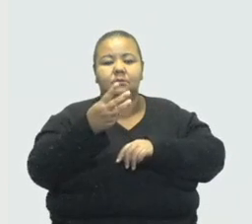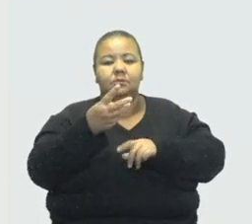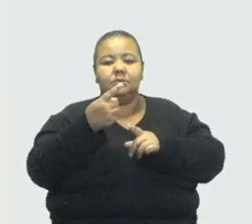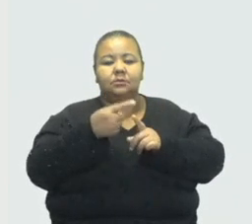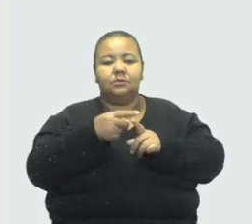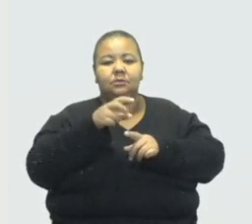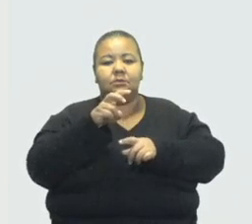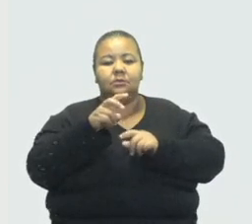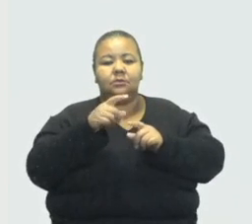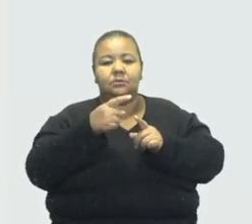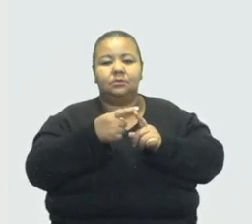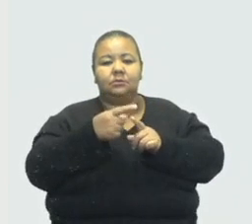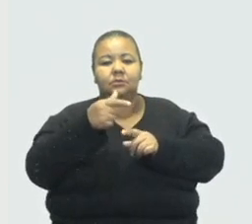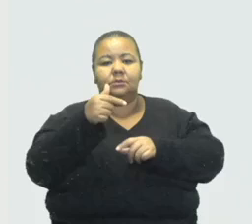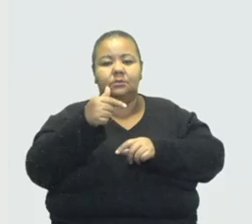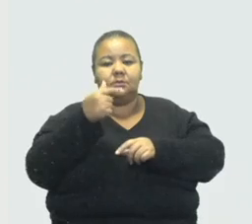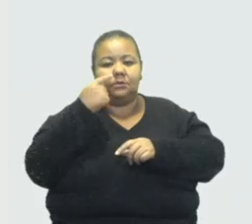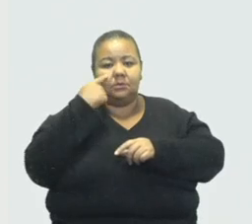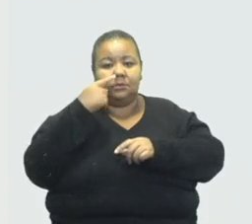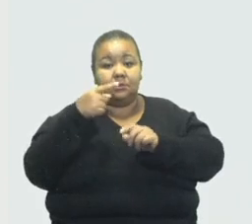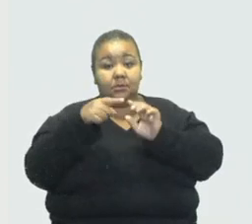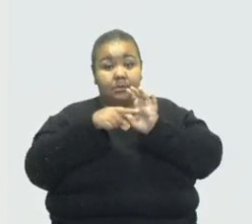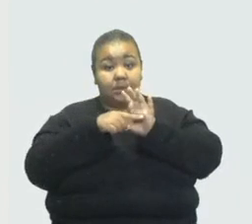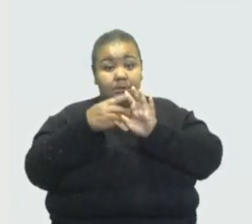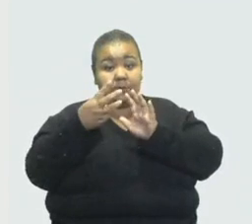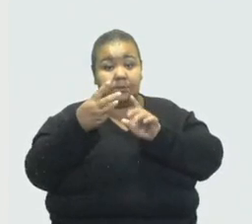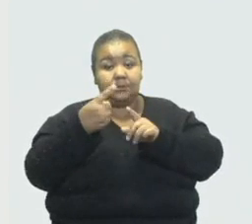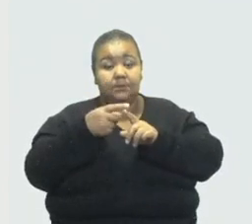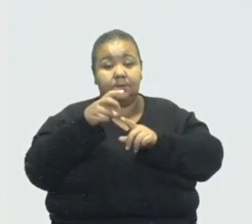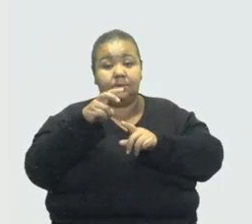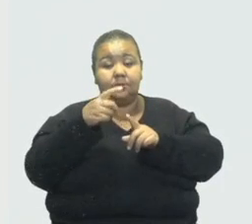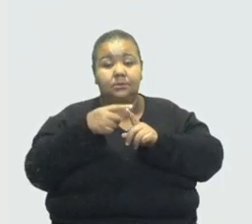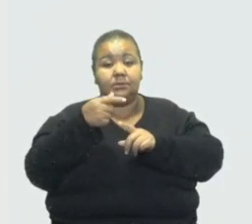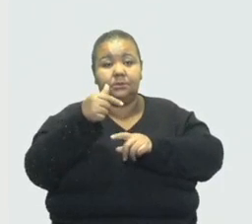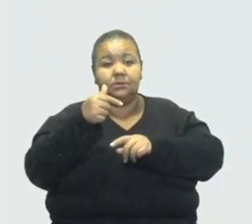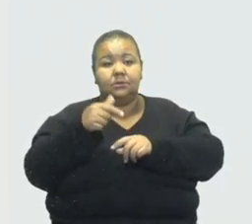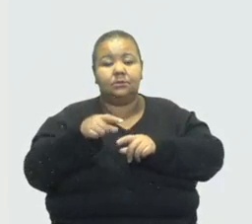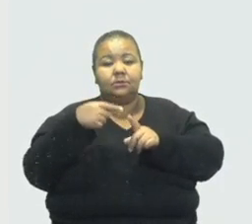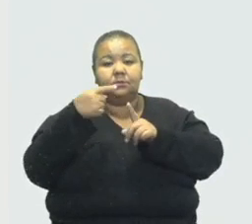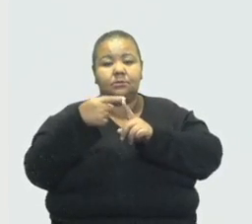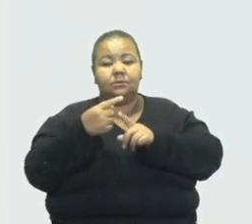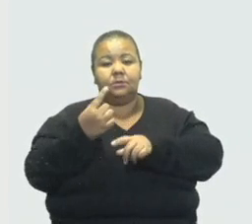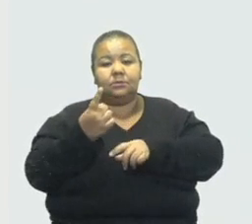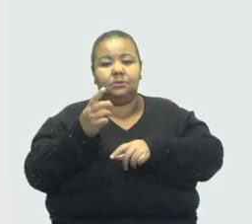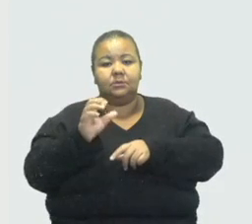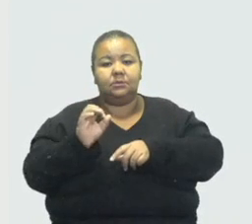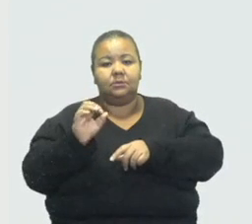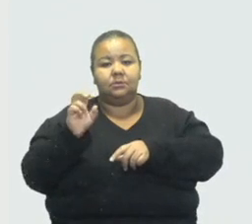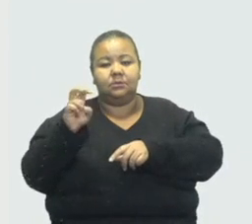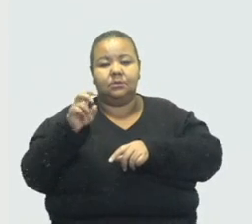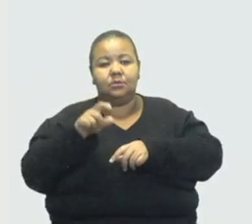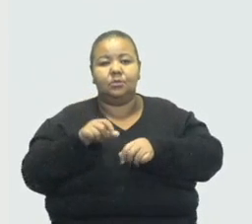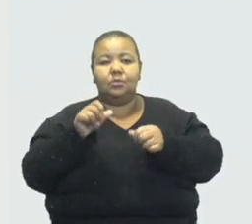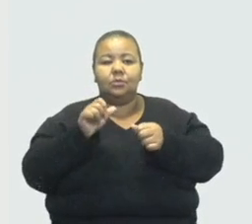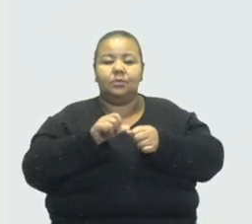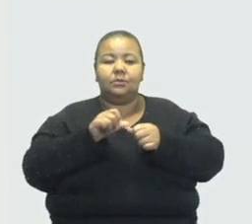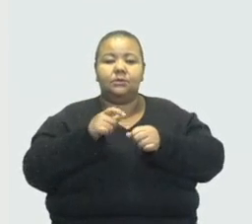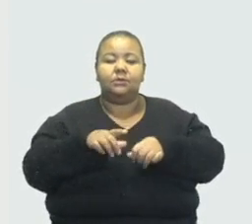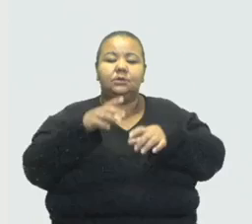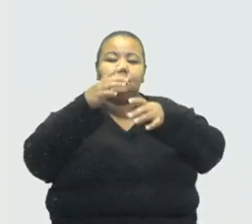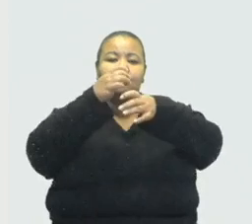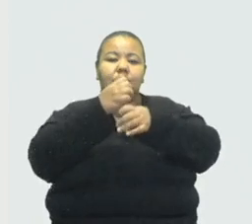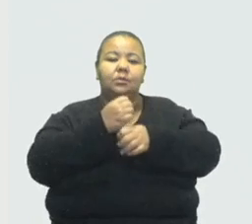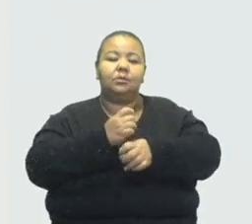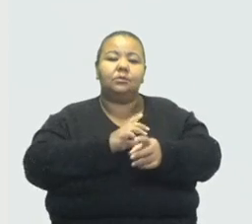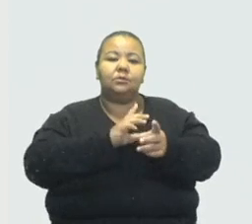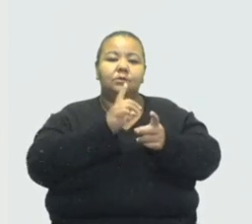vezes 5 vezes 7, veja que é menos 3 vezes 5 vezes 7, mais 105. Realizando esse procedimento,